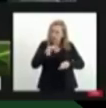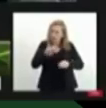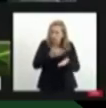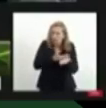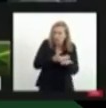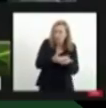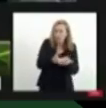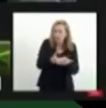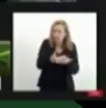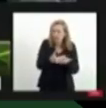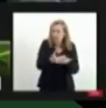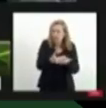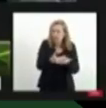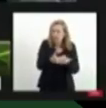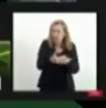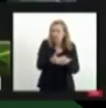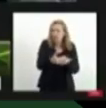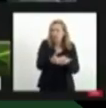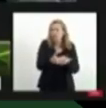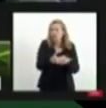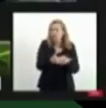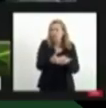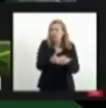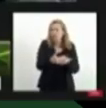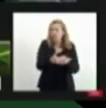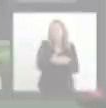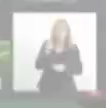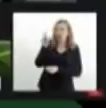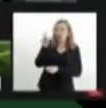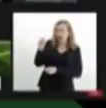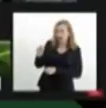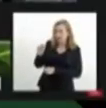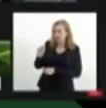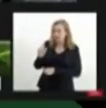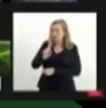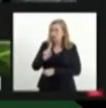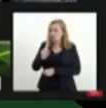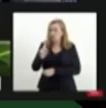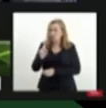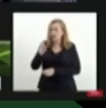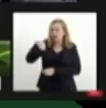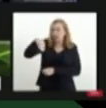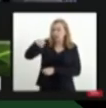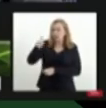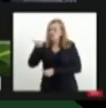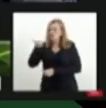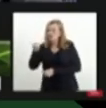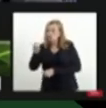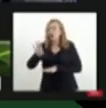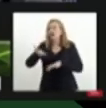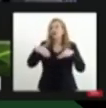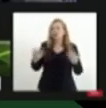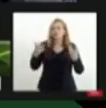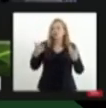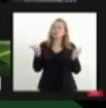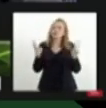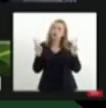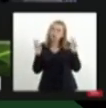concessionárias, na visão das concessionárias, seria o fato gerador. São questões que eu acho que vale a pena a gente conversar